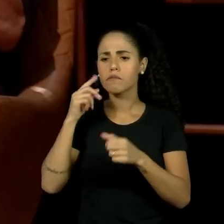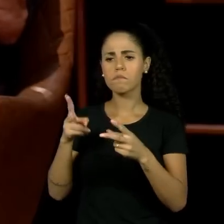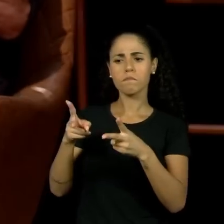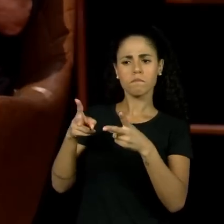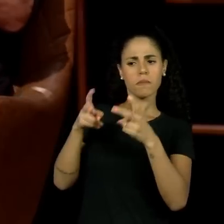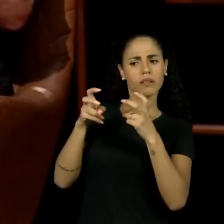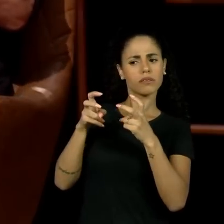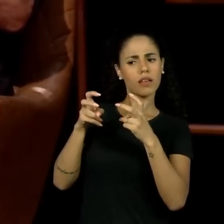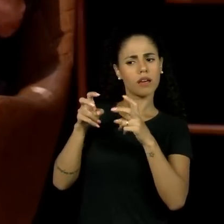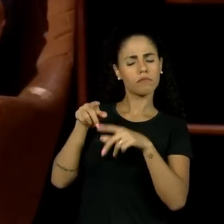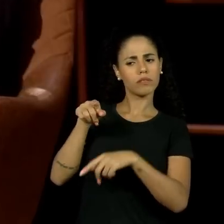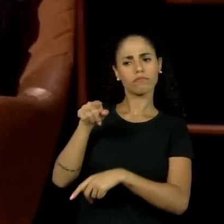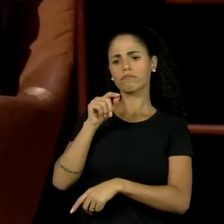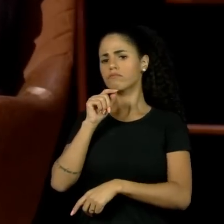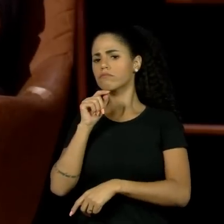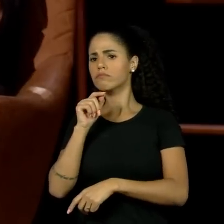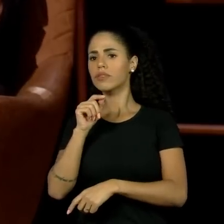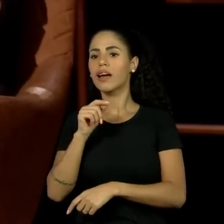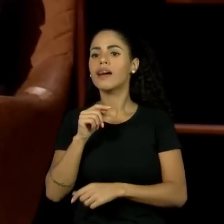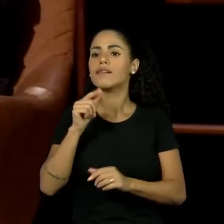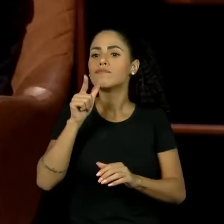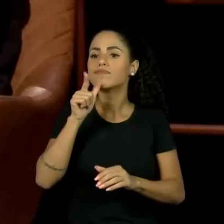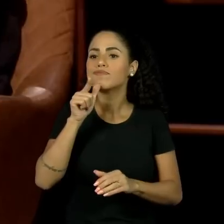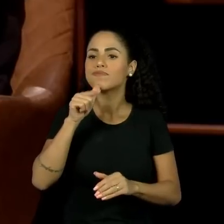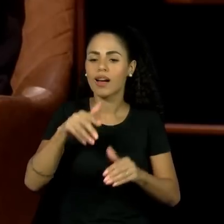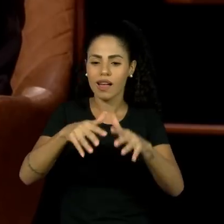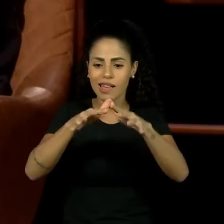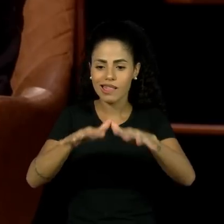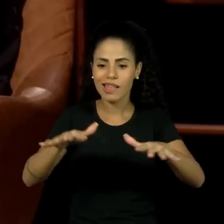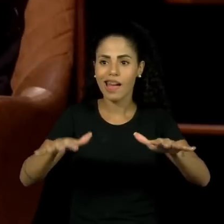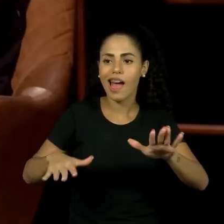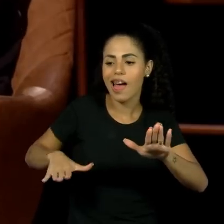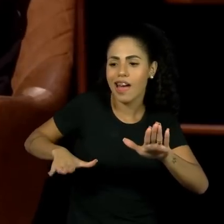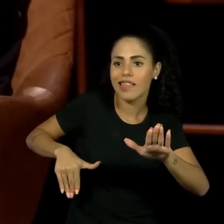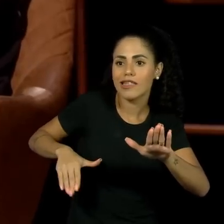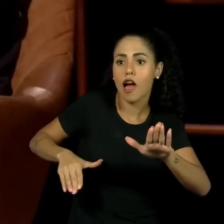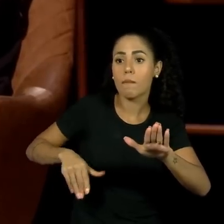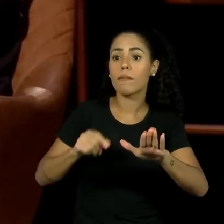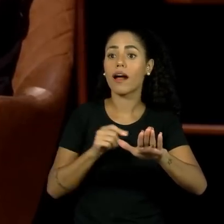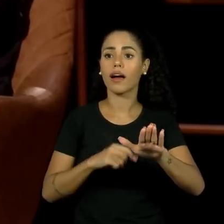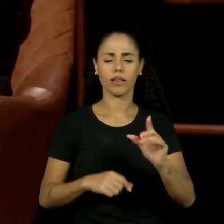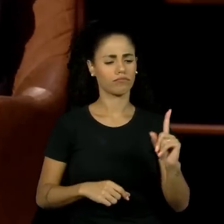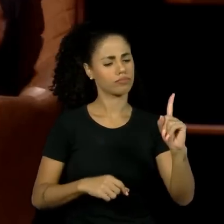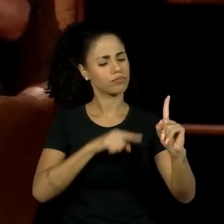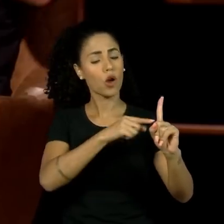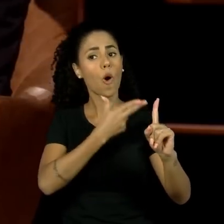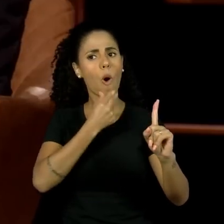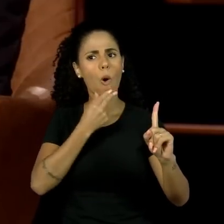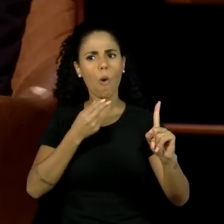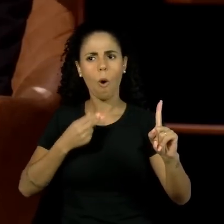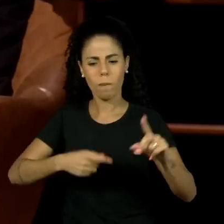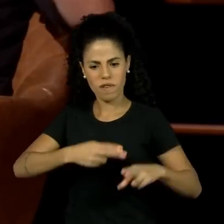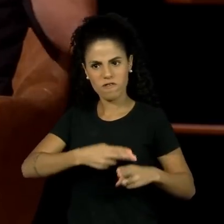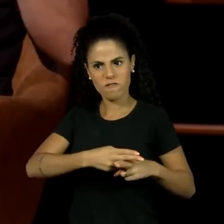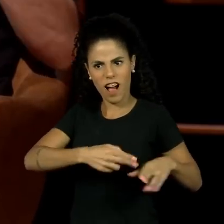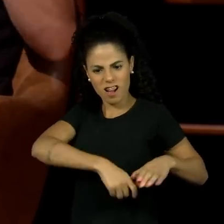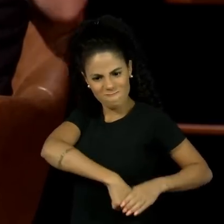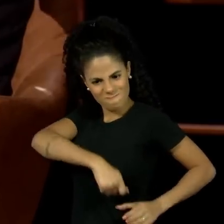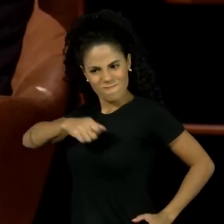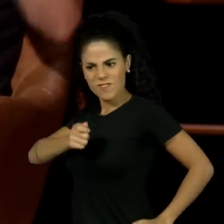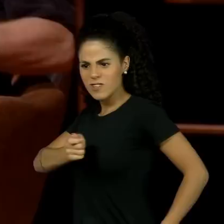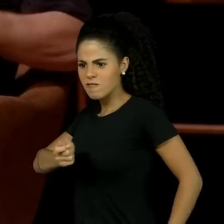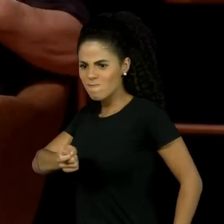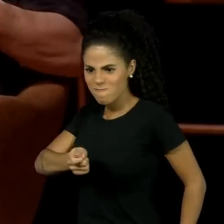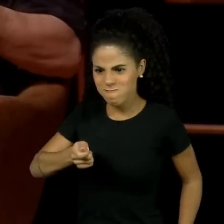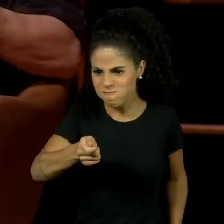depara na praia com um homem que puxa uma faca para ele, e o sol já está